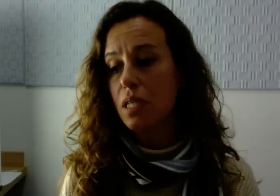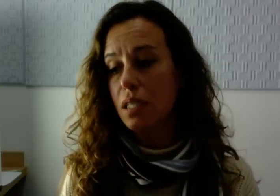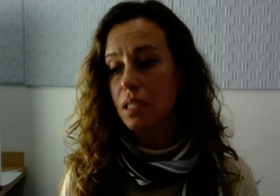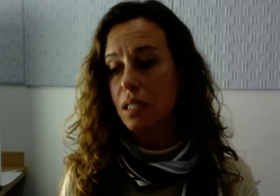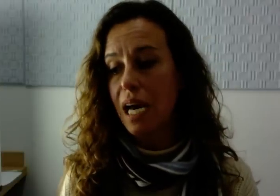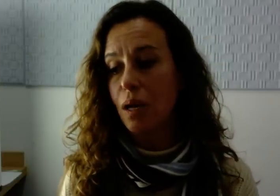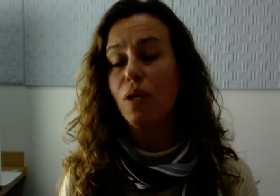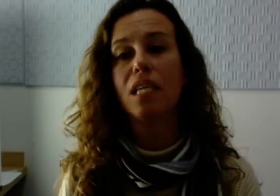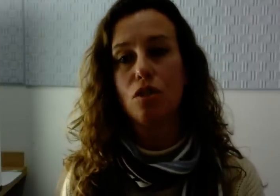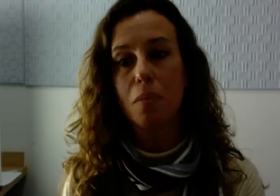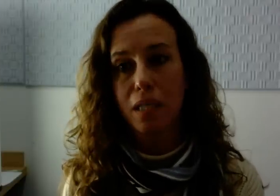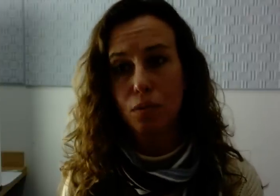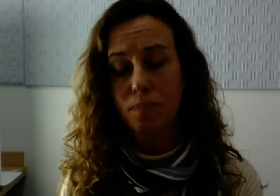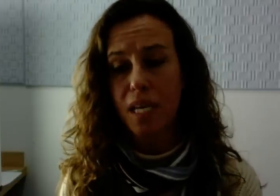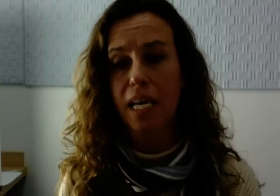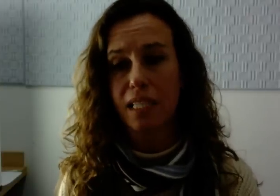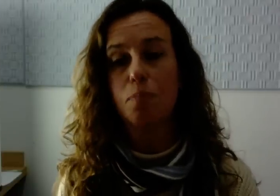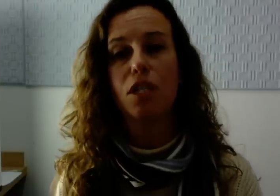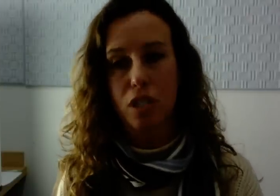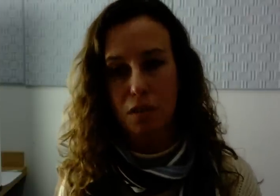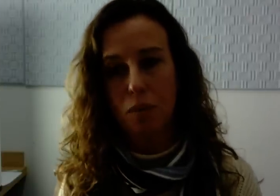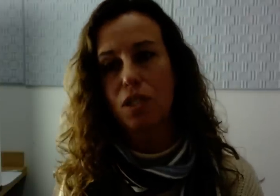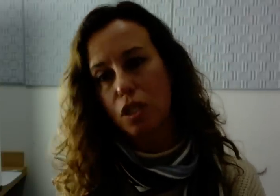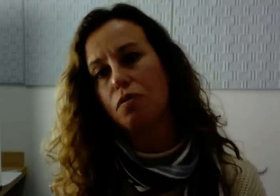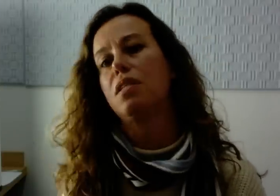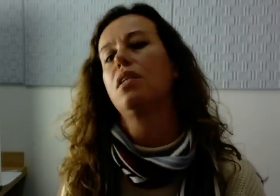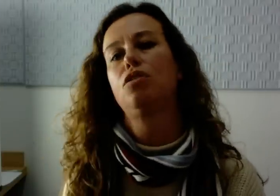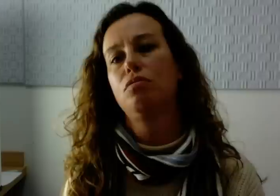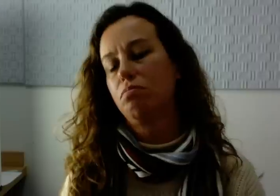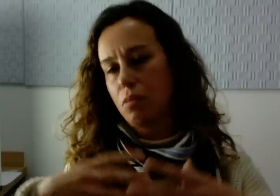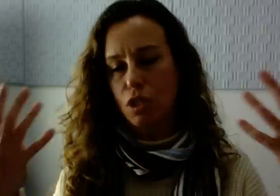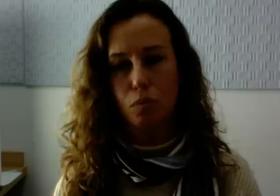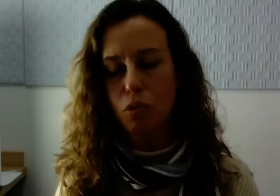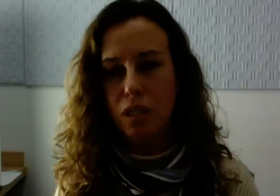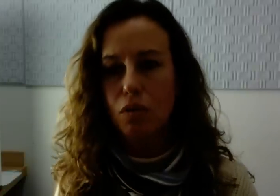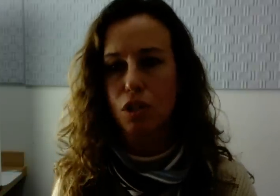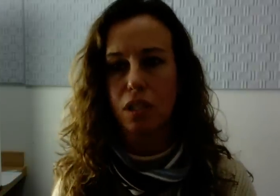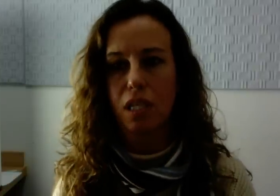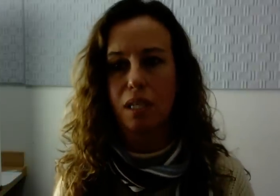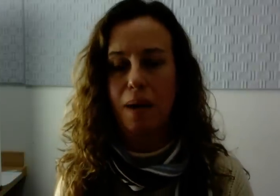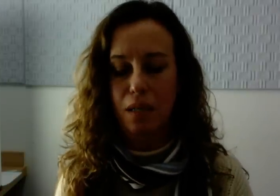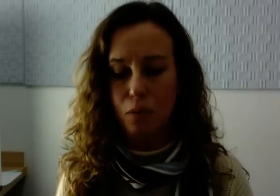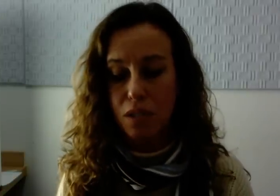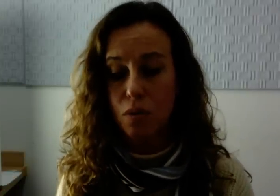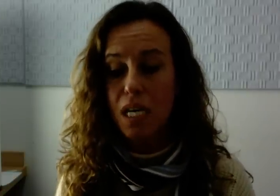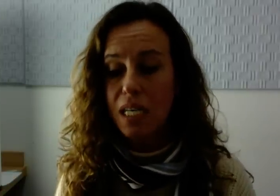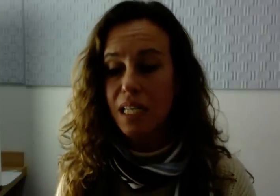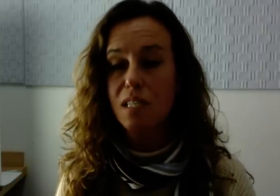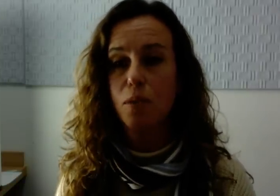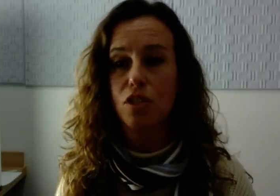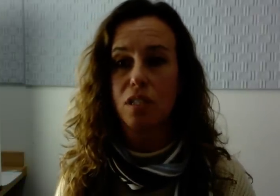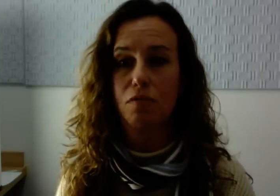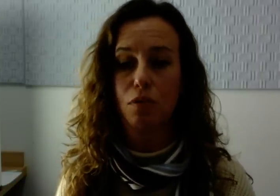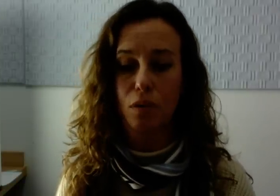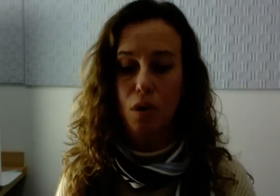ã a o entendimento é das políticas afirmativas e acho que o mundo inteiro acho que que trabalha com isso